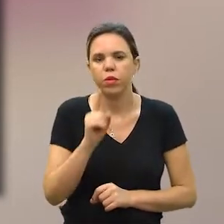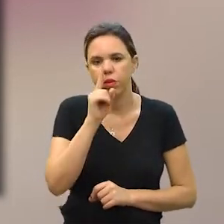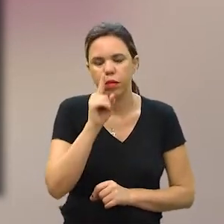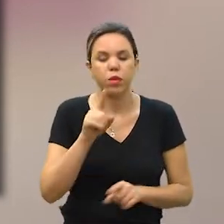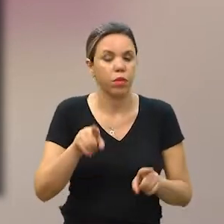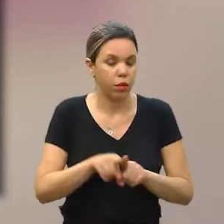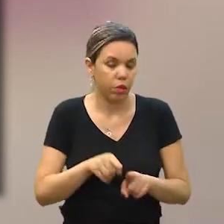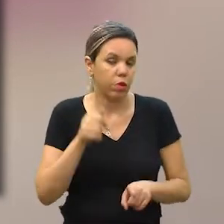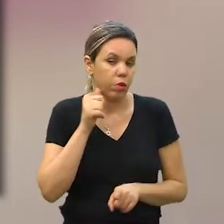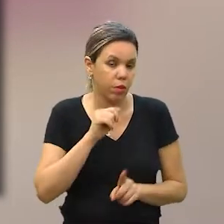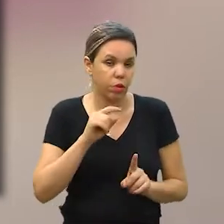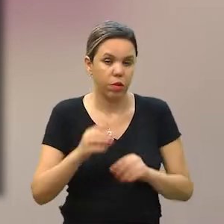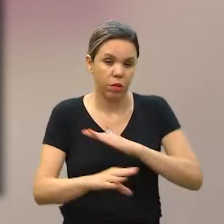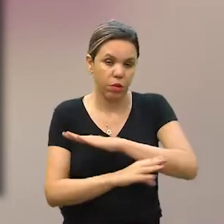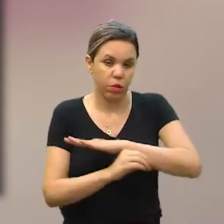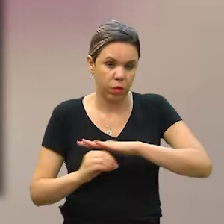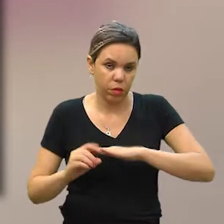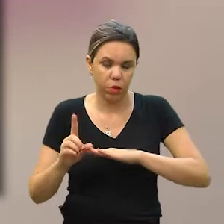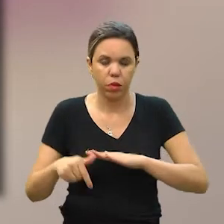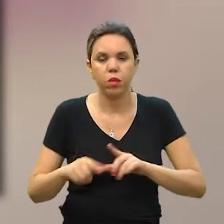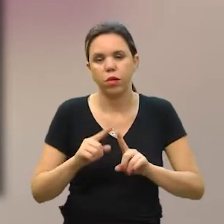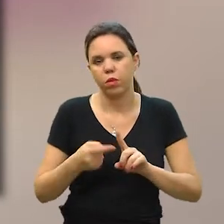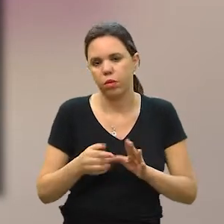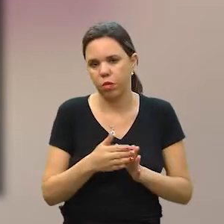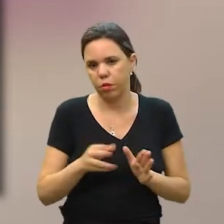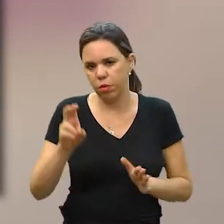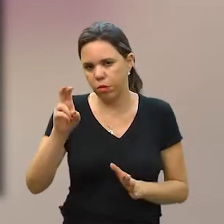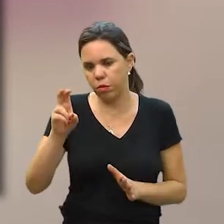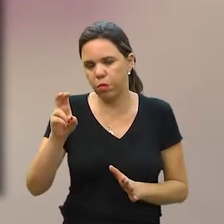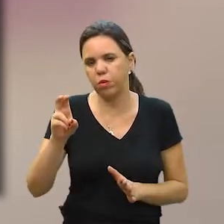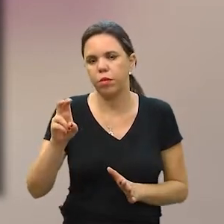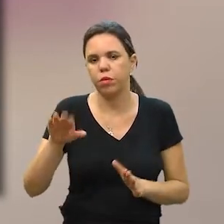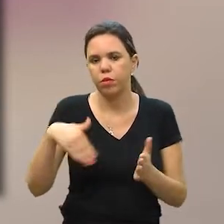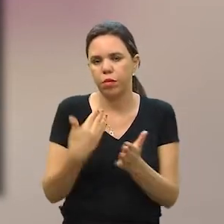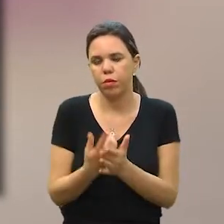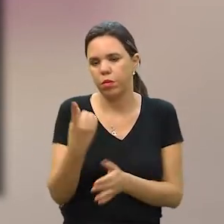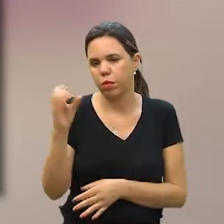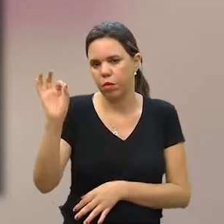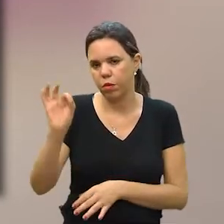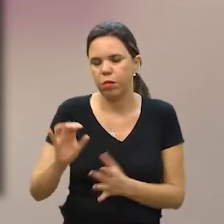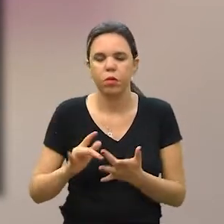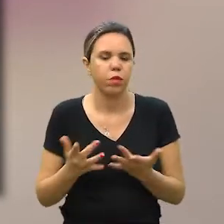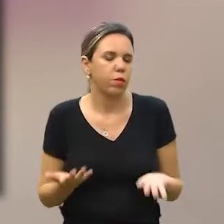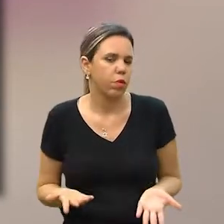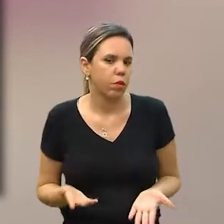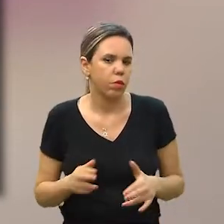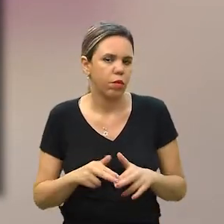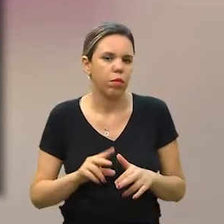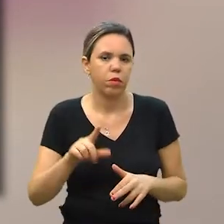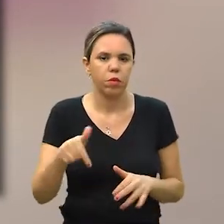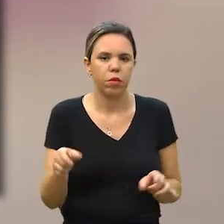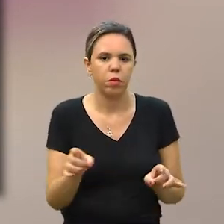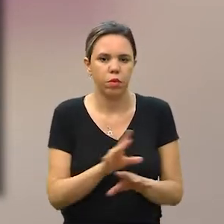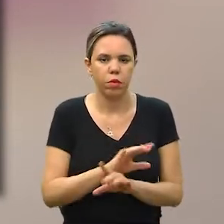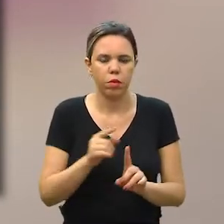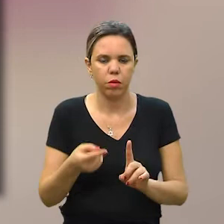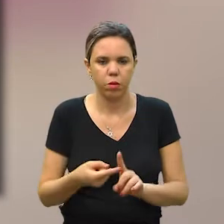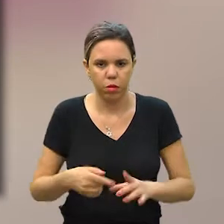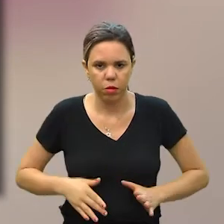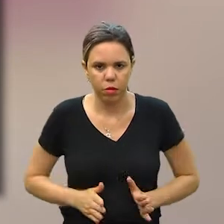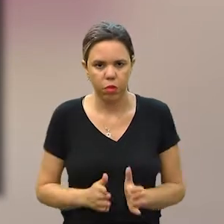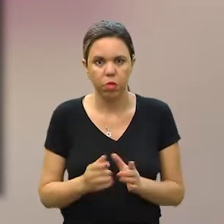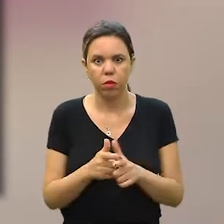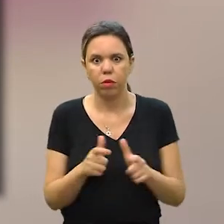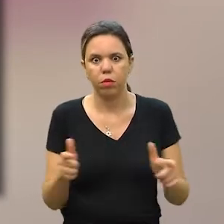risco de trombose da mulher na gravidez aumenta em 5 a 10 vezes. Porém, depois do parto,